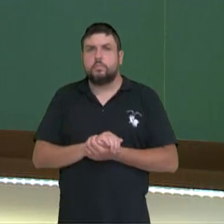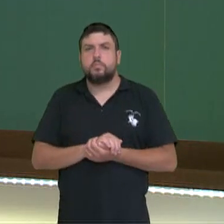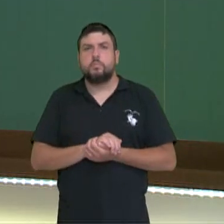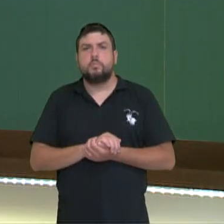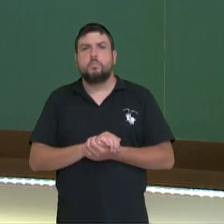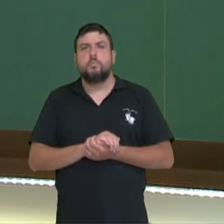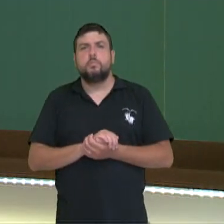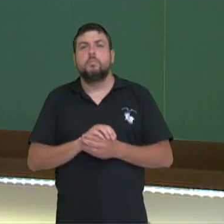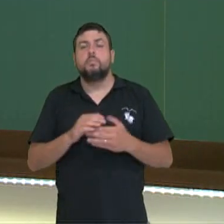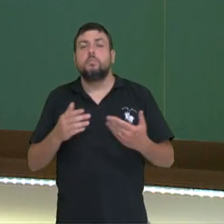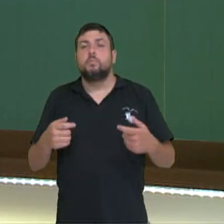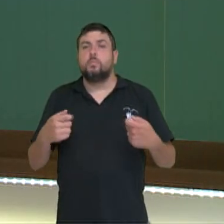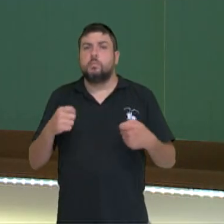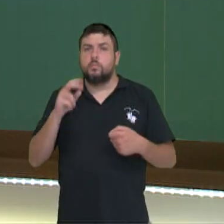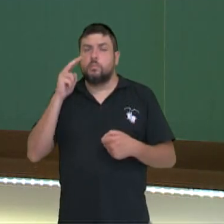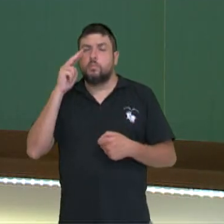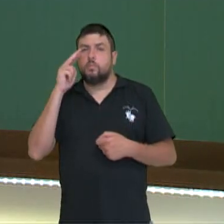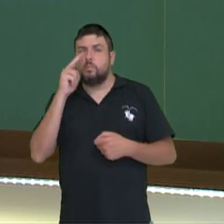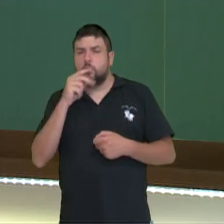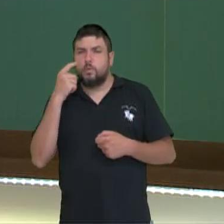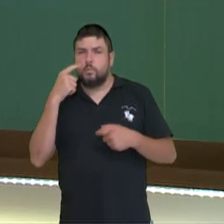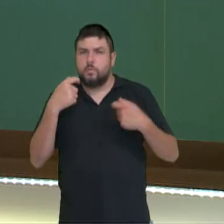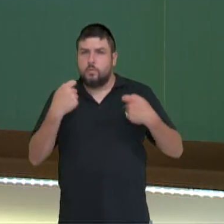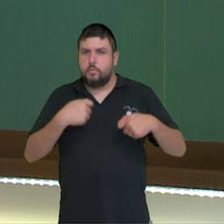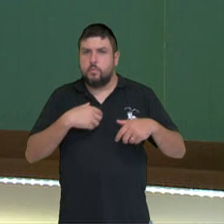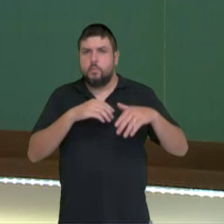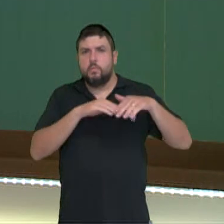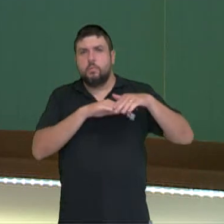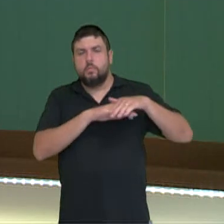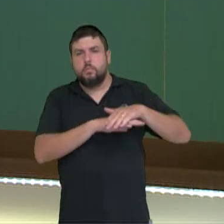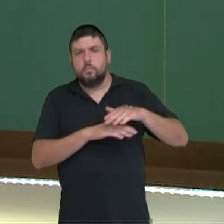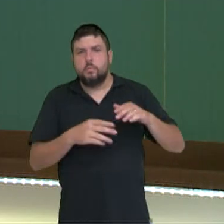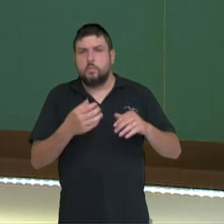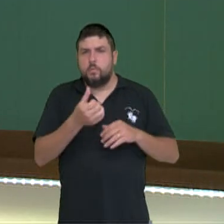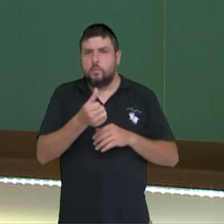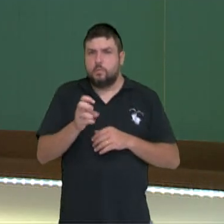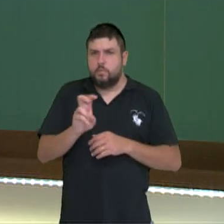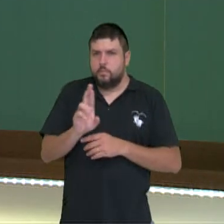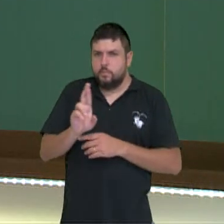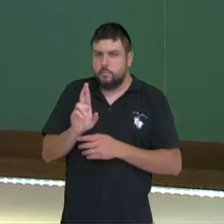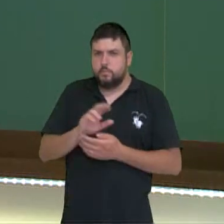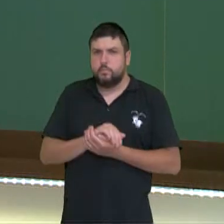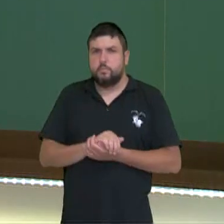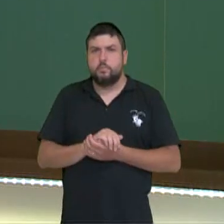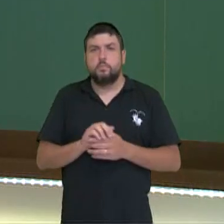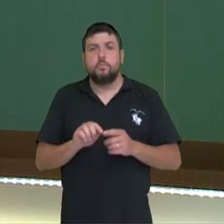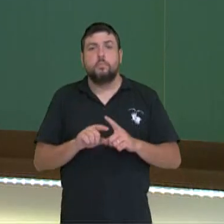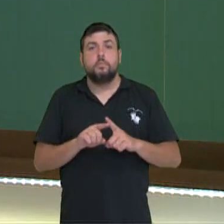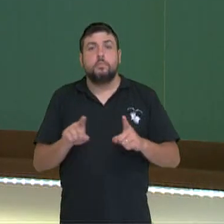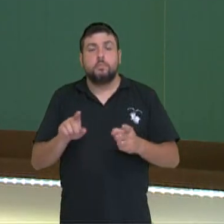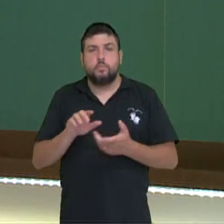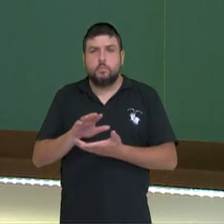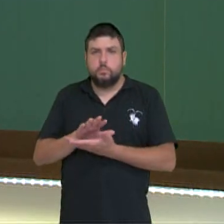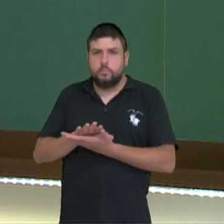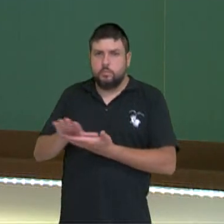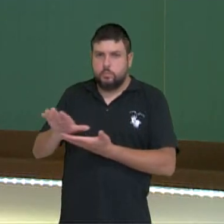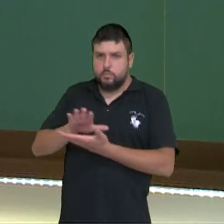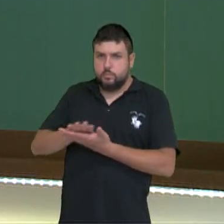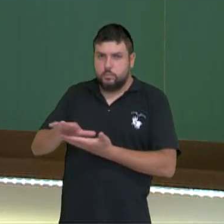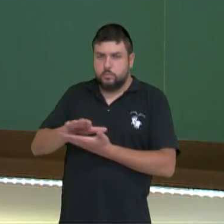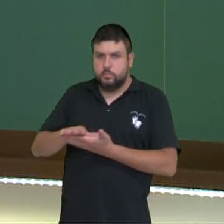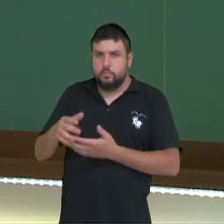viu que ela precisa poupar 65 por mês para pagar essa viagem em 12 meses. Porém, os gastos mensais dela